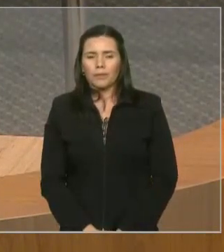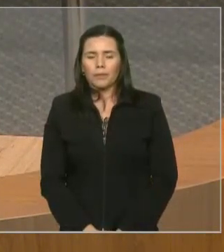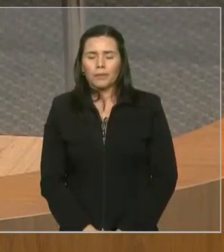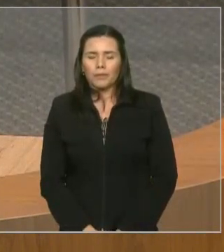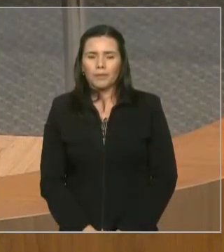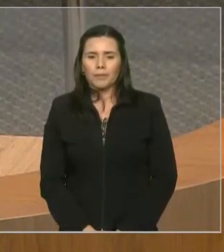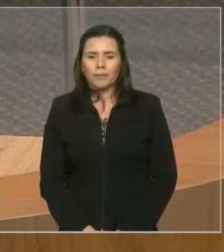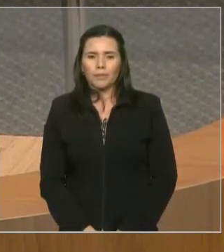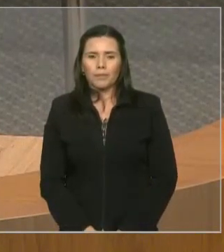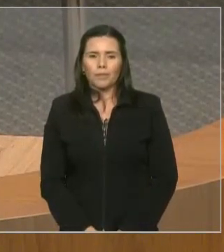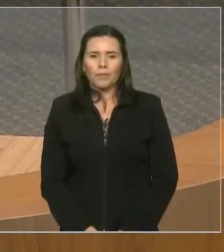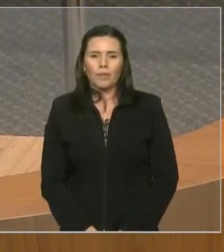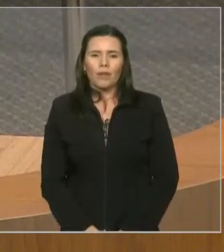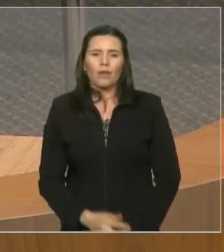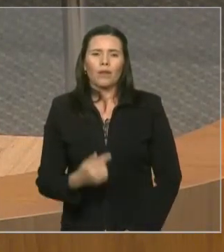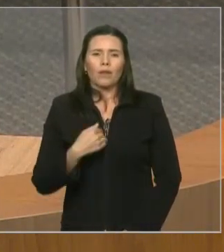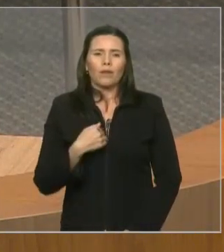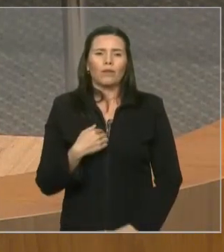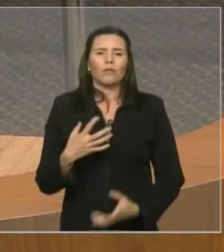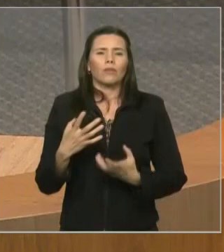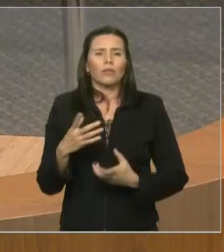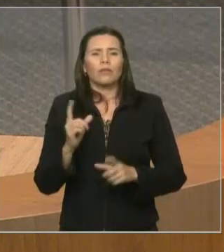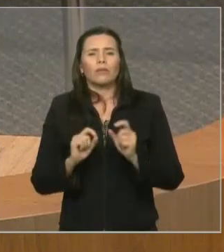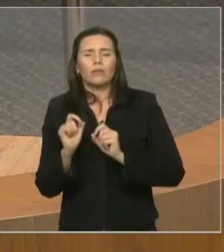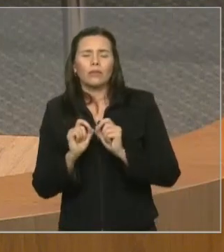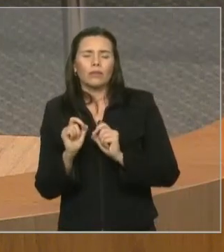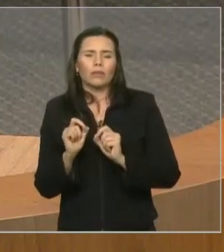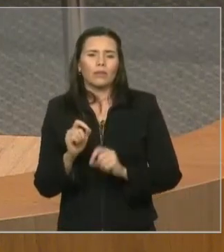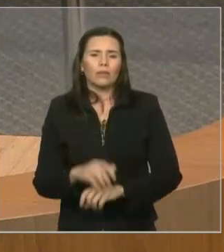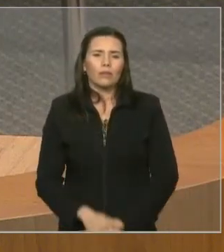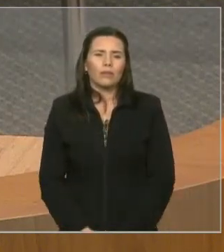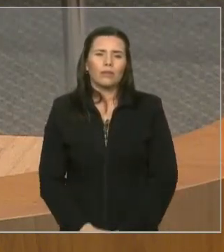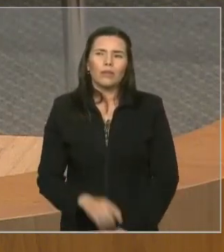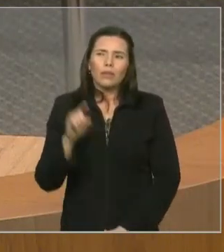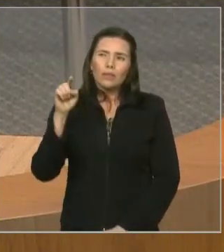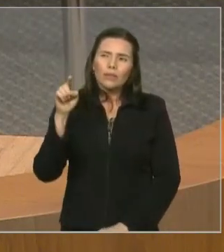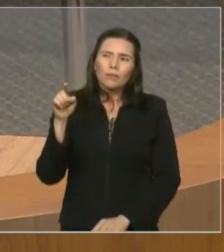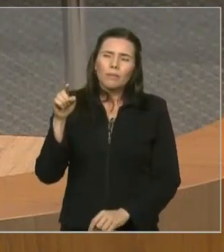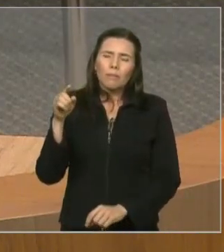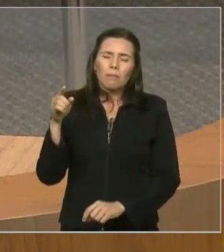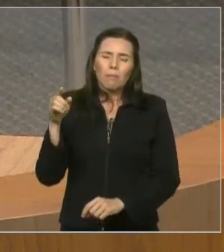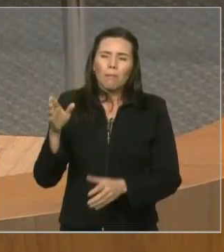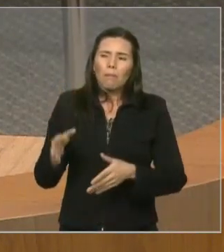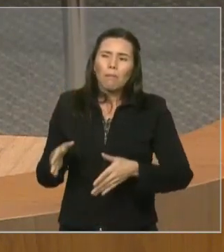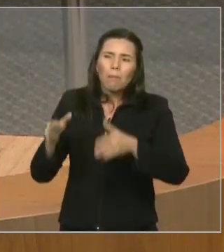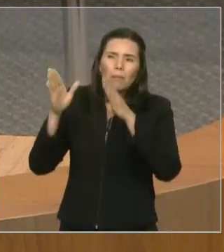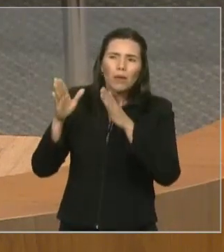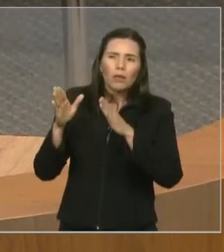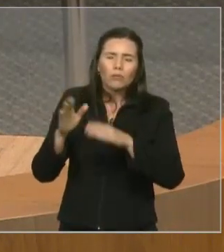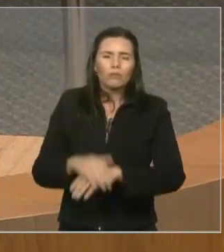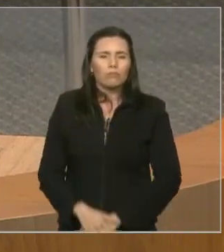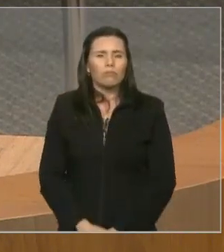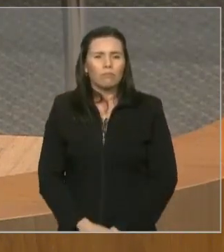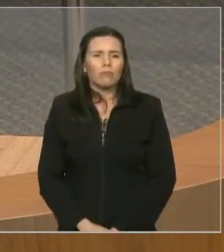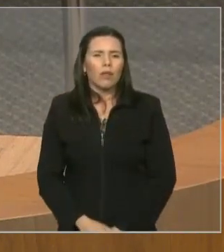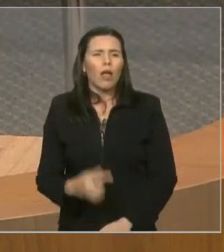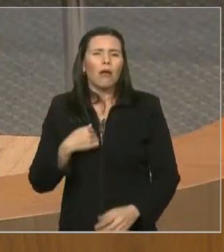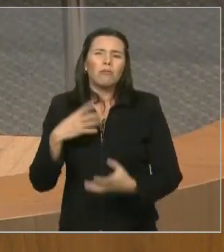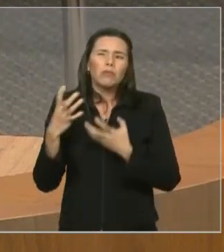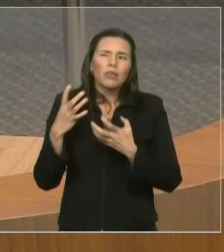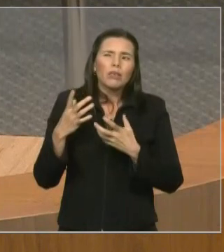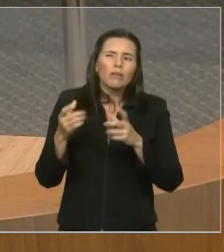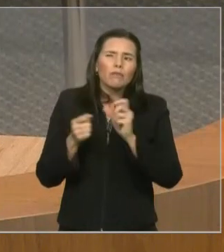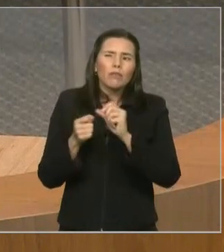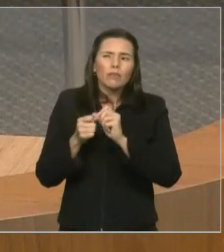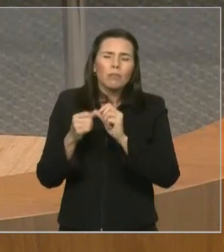Tio Alberto, eu tenho que fazer um projeto de resolução. O que é? Pai, esse prédio está abandonado, vamos fazer a biblioteca. Faz! Eu fiz